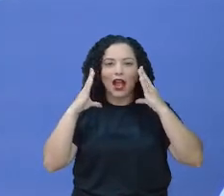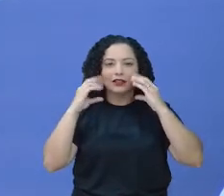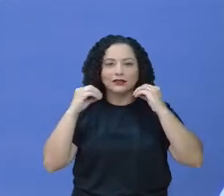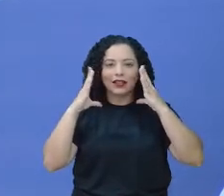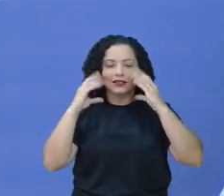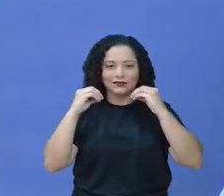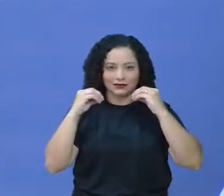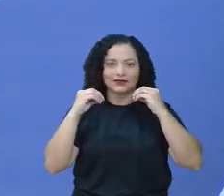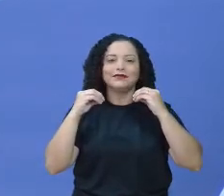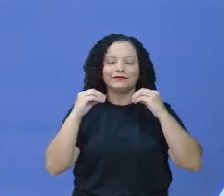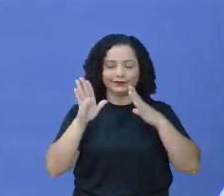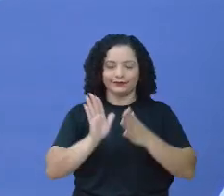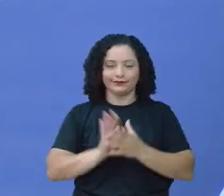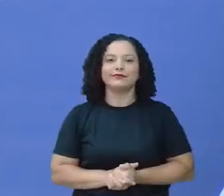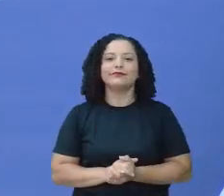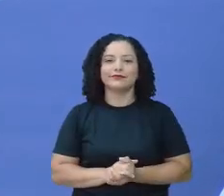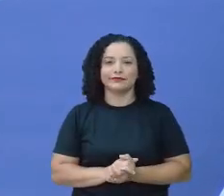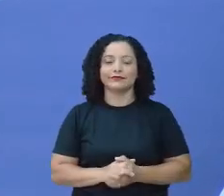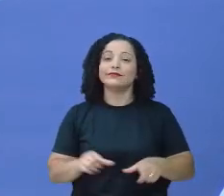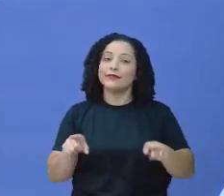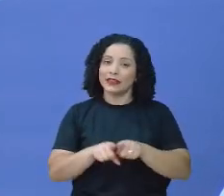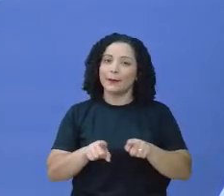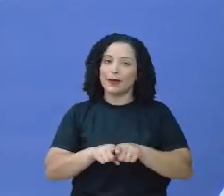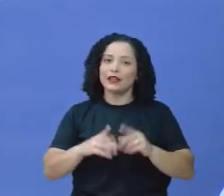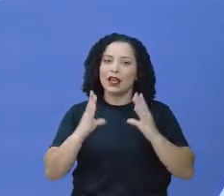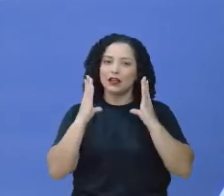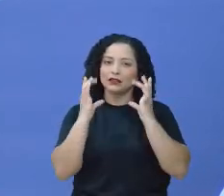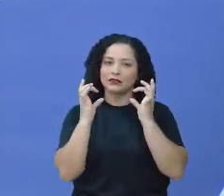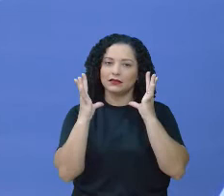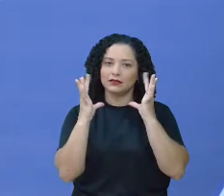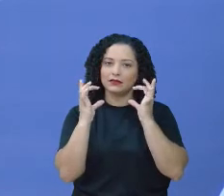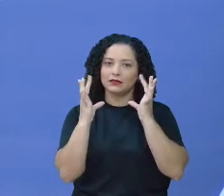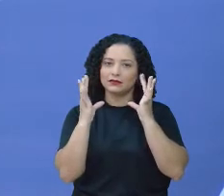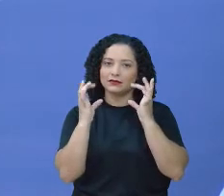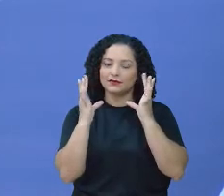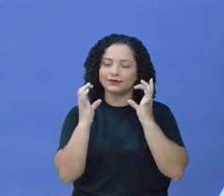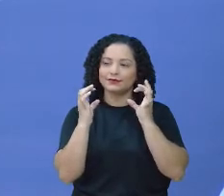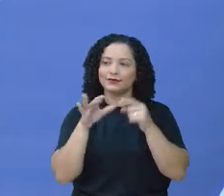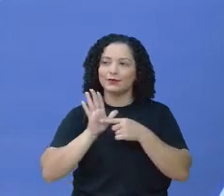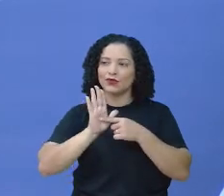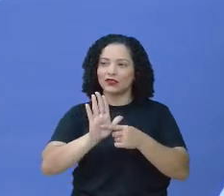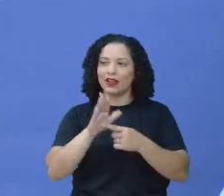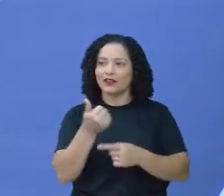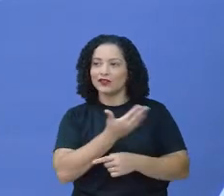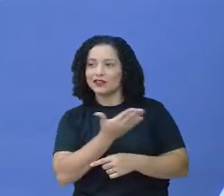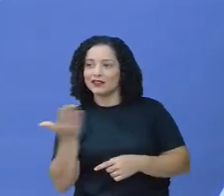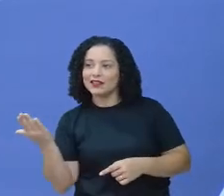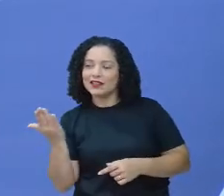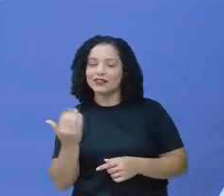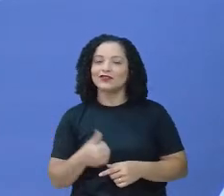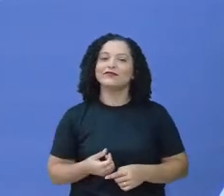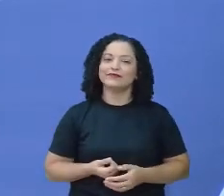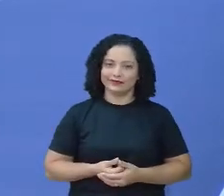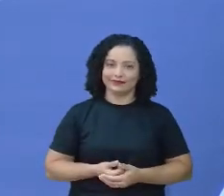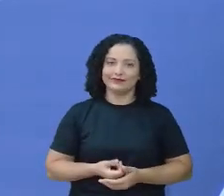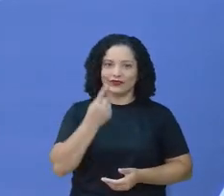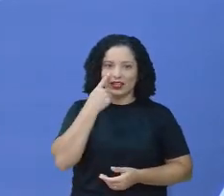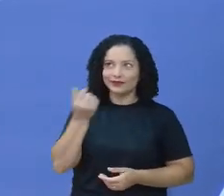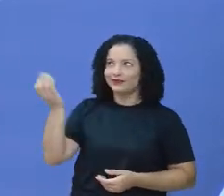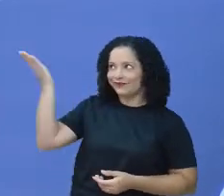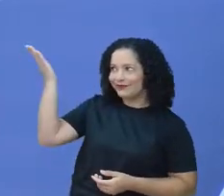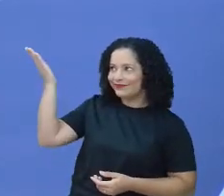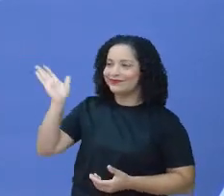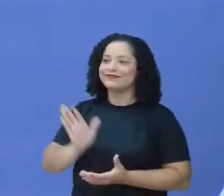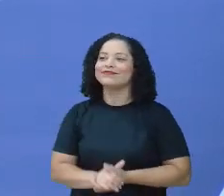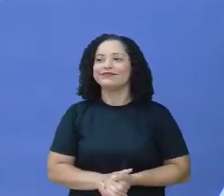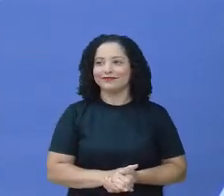aqui também por articulação. Então, eu estou colocando aqui para vocês e estou mostrando, né,